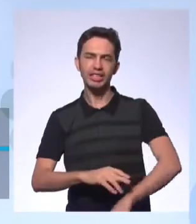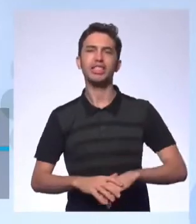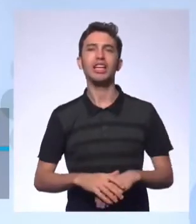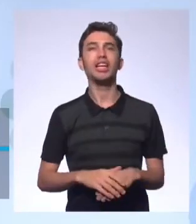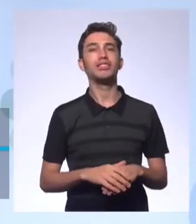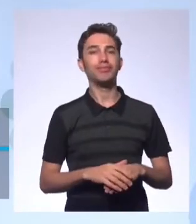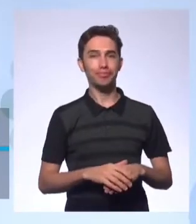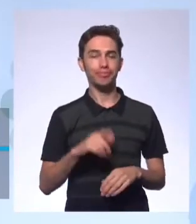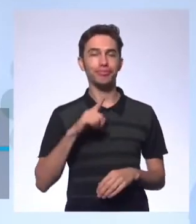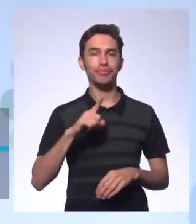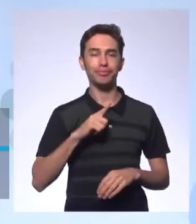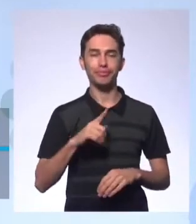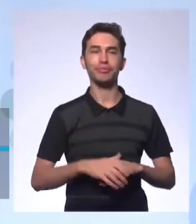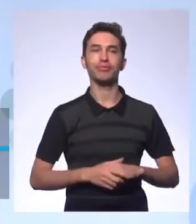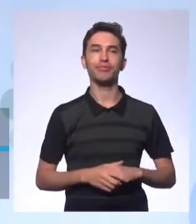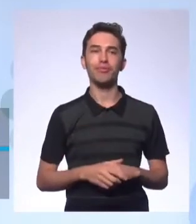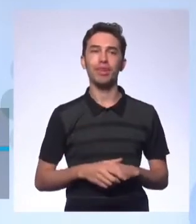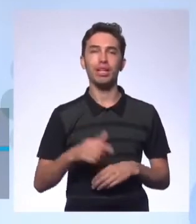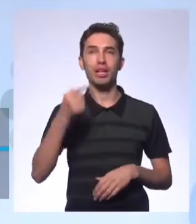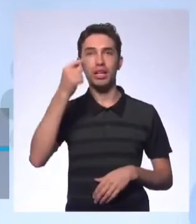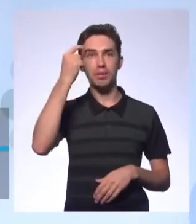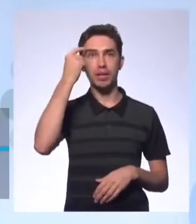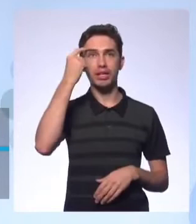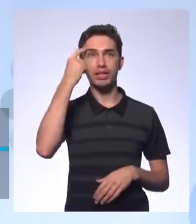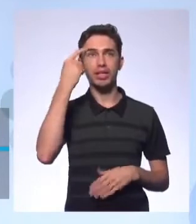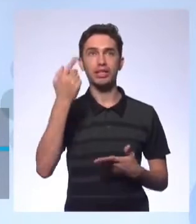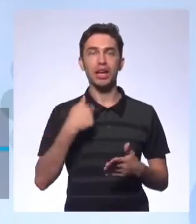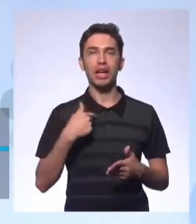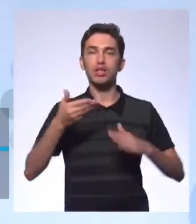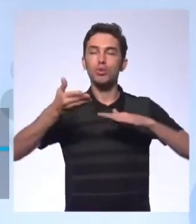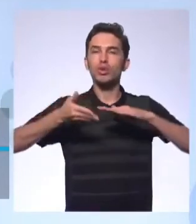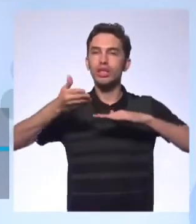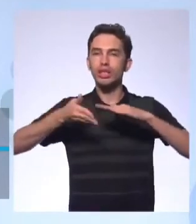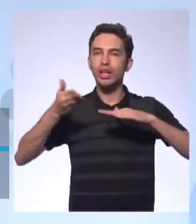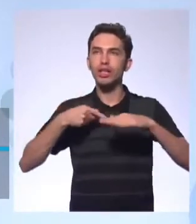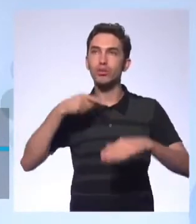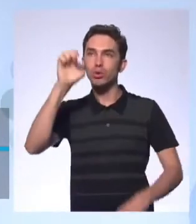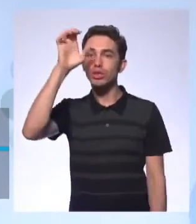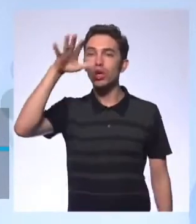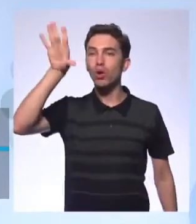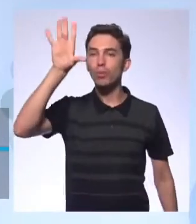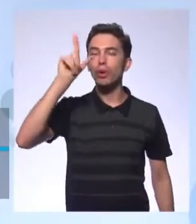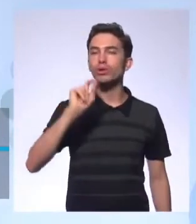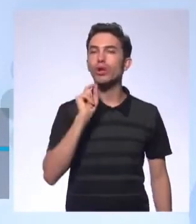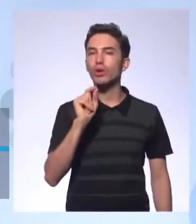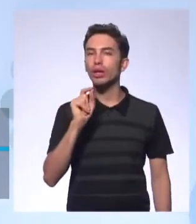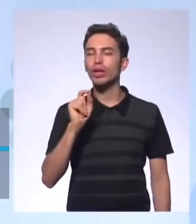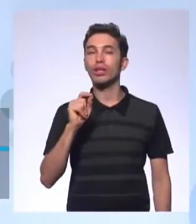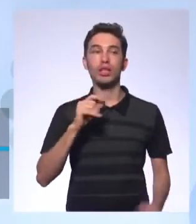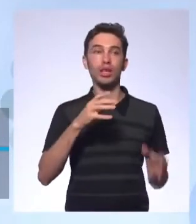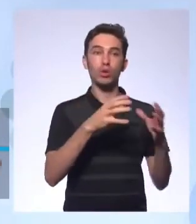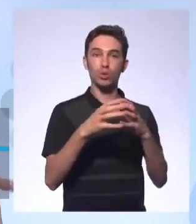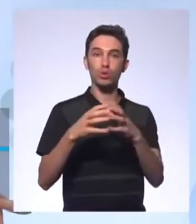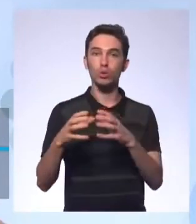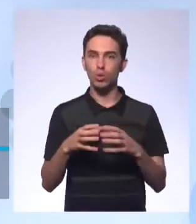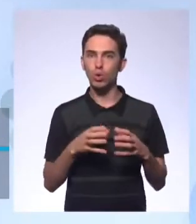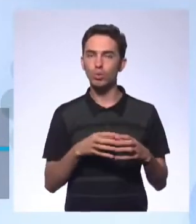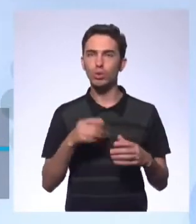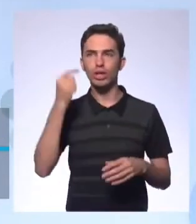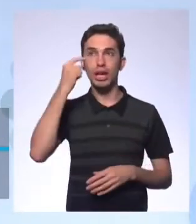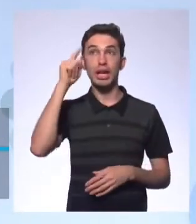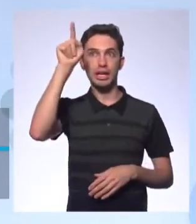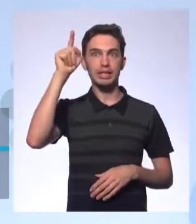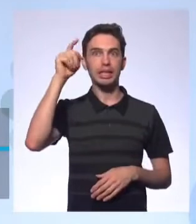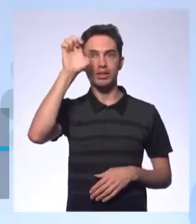vimos aí que a ideia de modernidade para os europeus era que os povos que eles